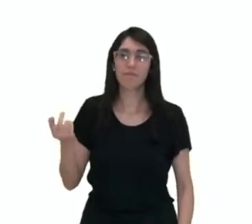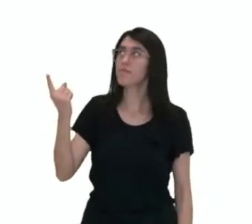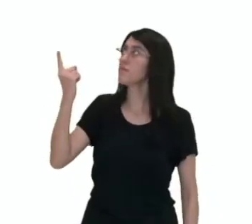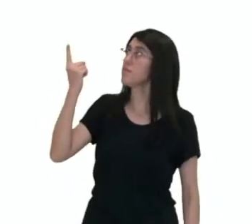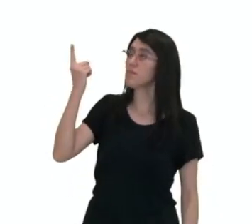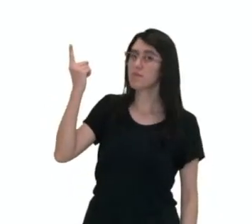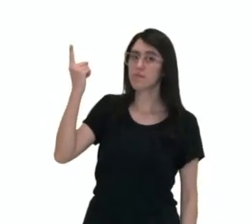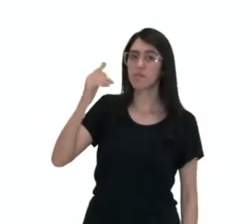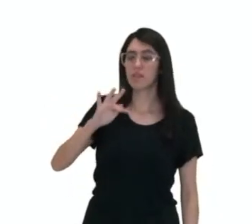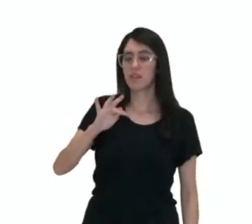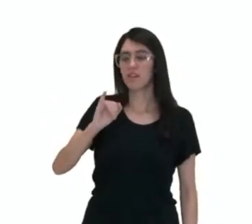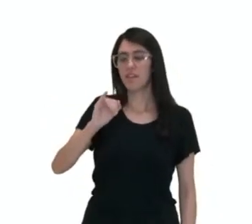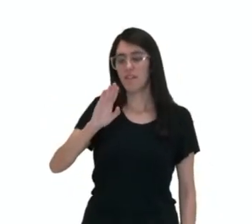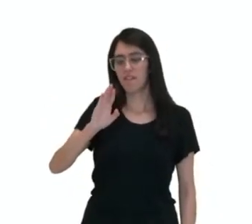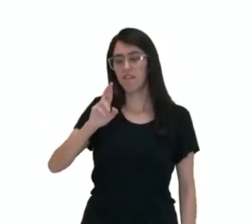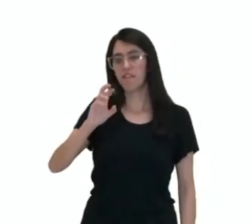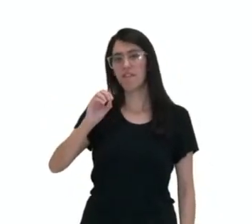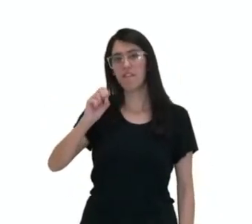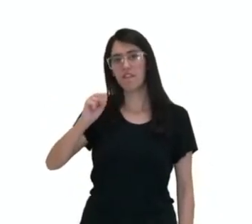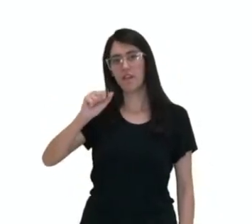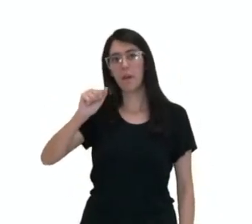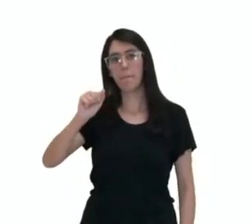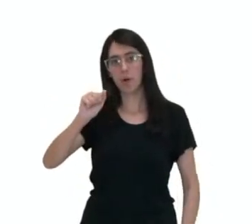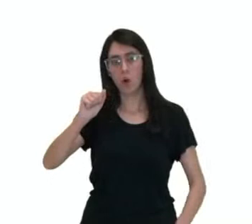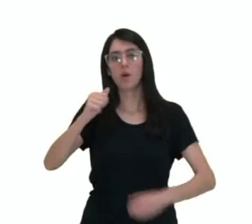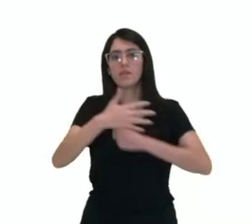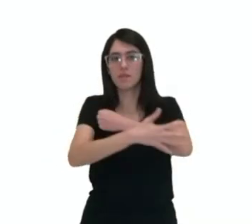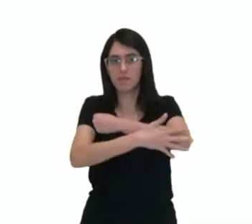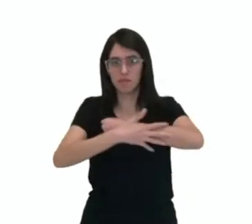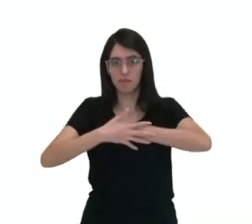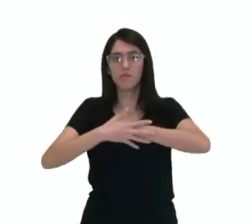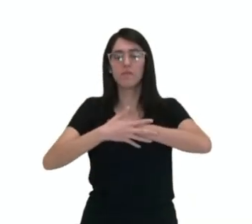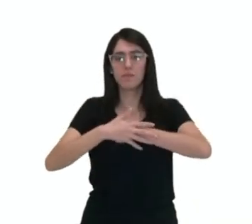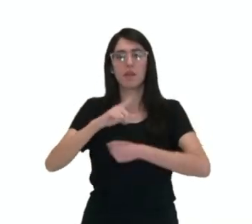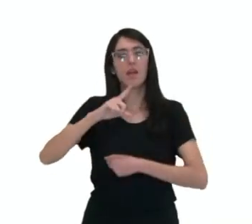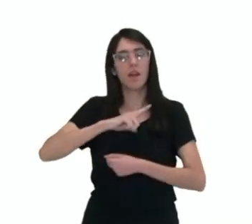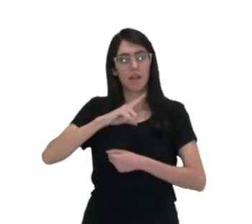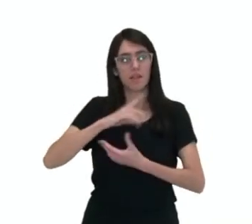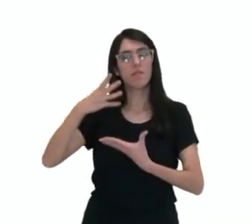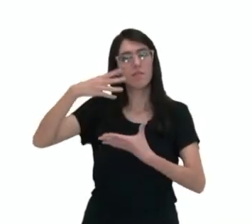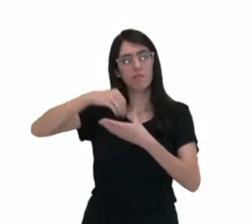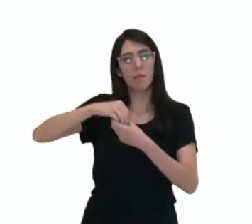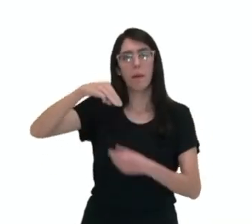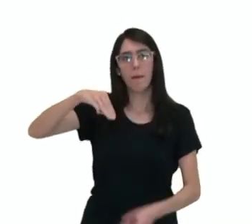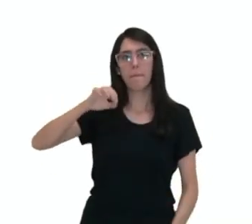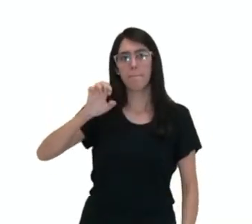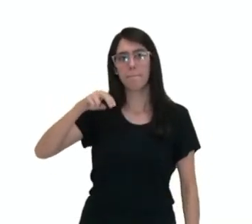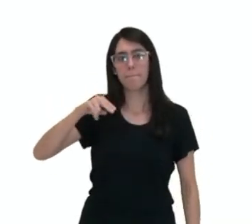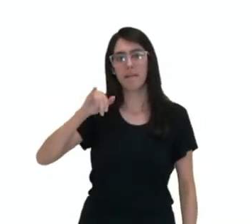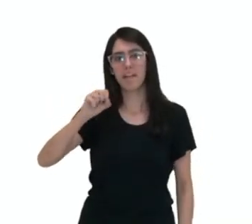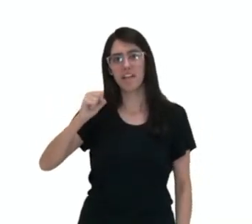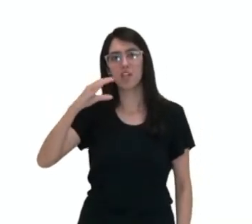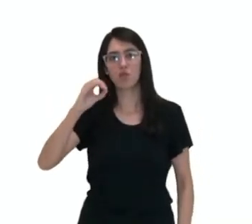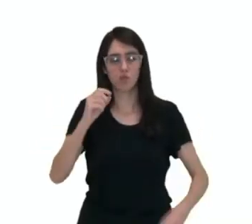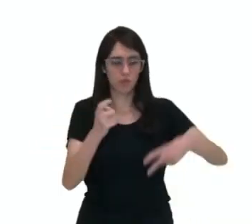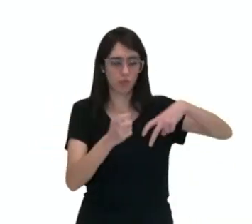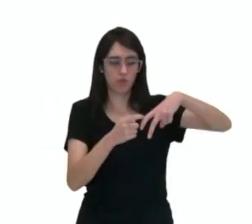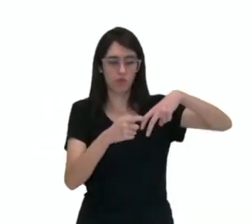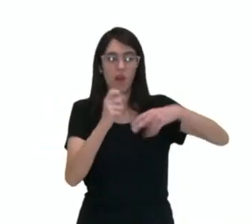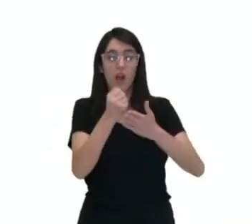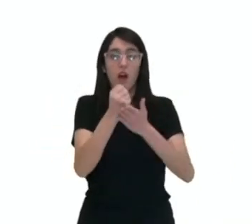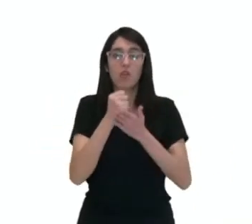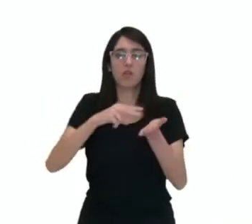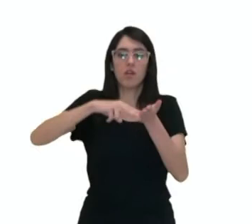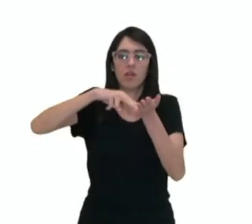Cartilagem fibrosa, então é o tecido cartilaginoso. Ele está presente nos meniscos do joelho. Tem a função de amortecer o impacto,